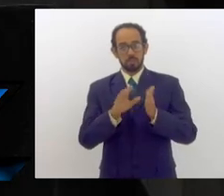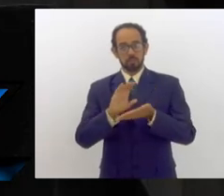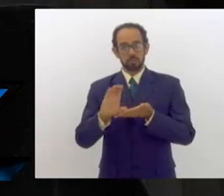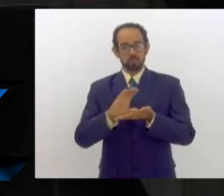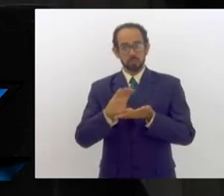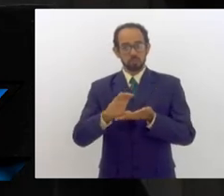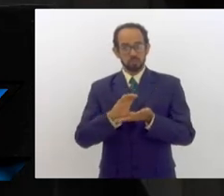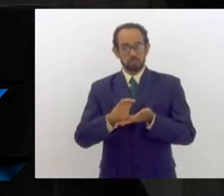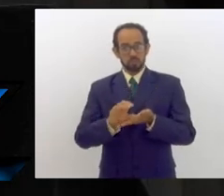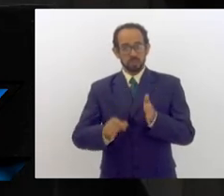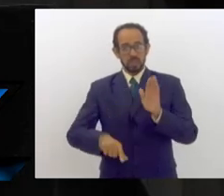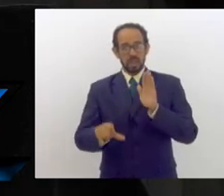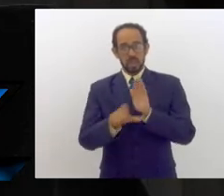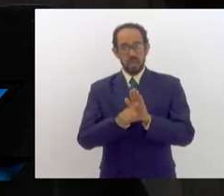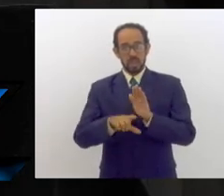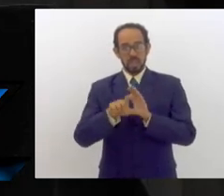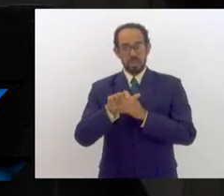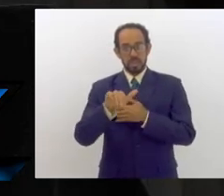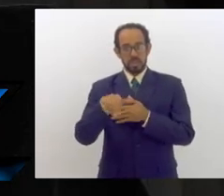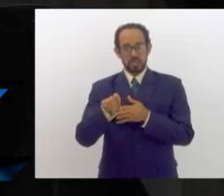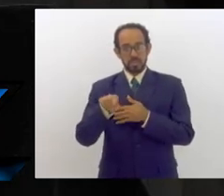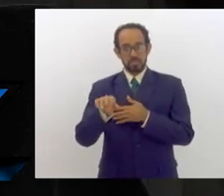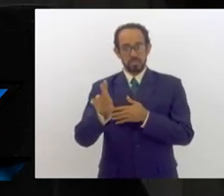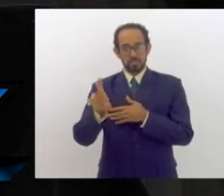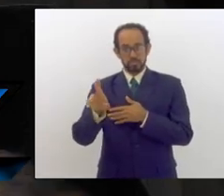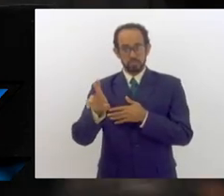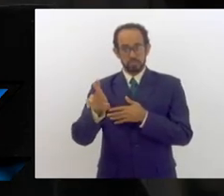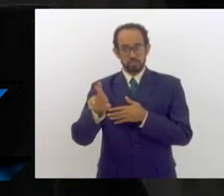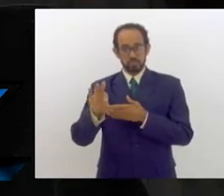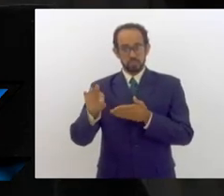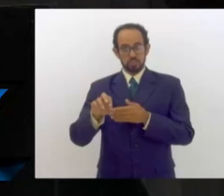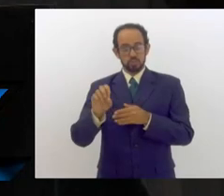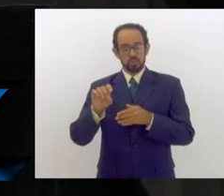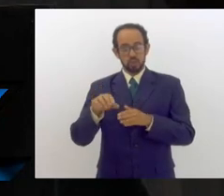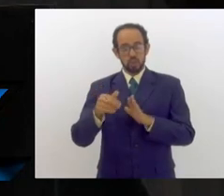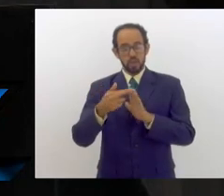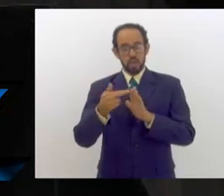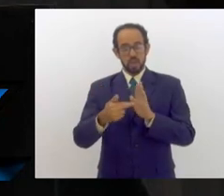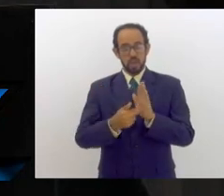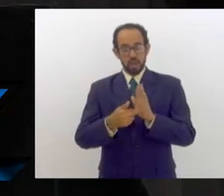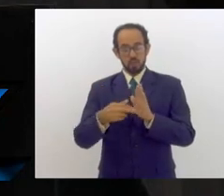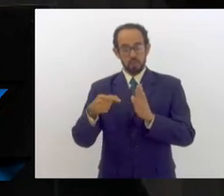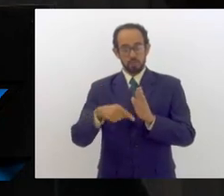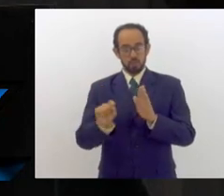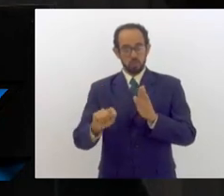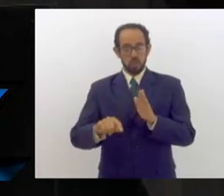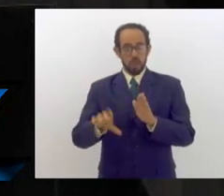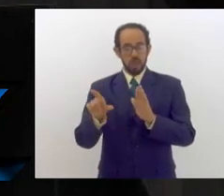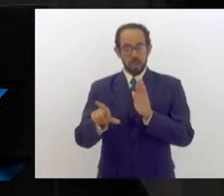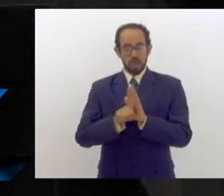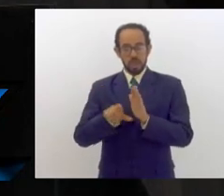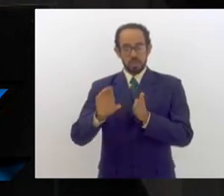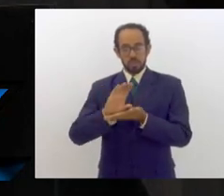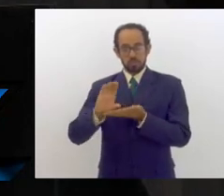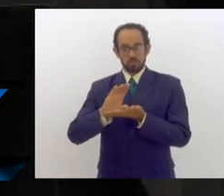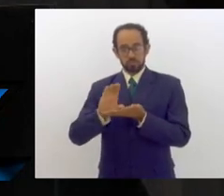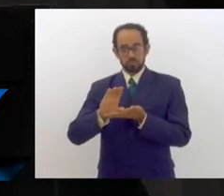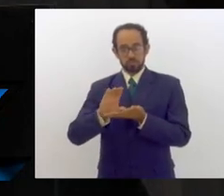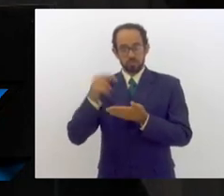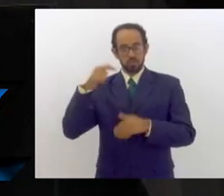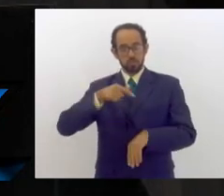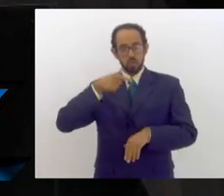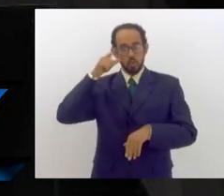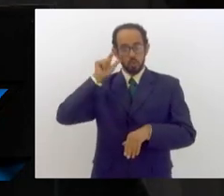crocandir regulamentou o artigo da Constituição Federal e qual foi uma notícia de ontem